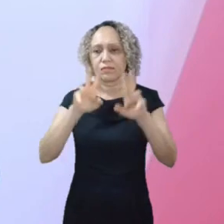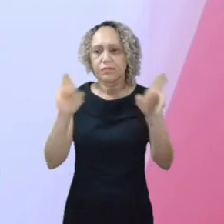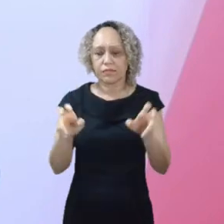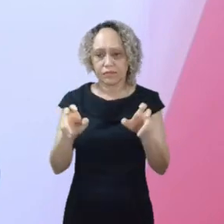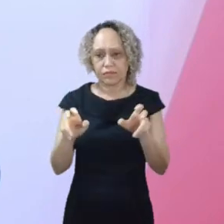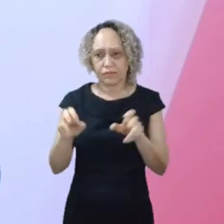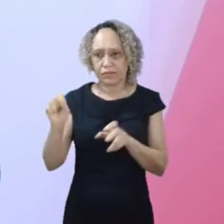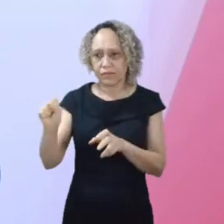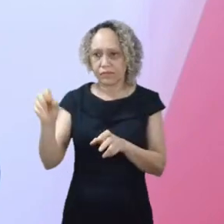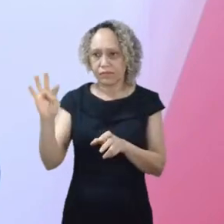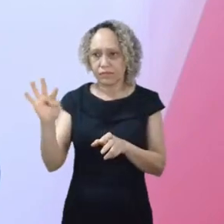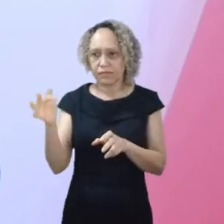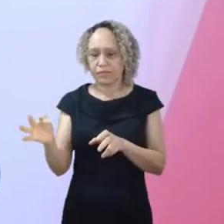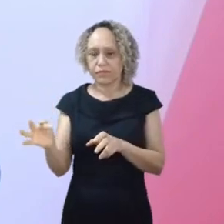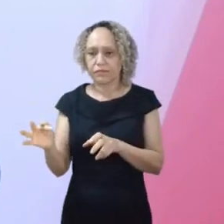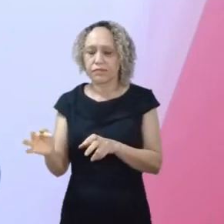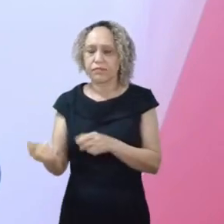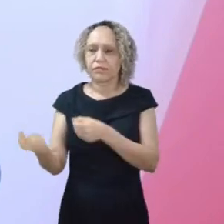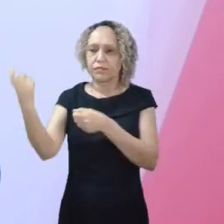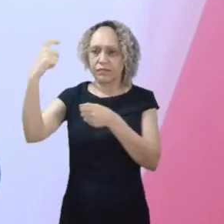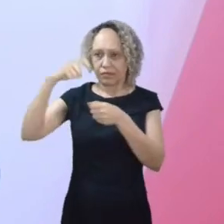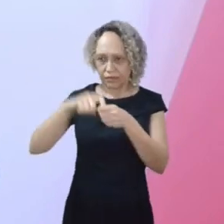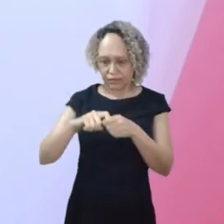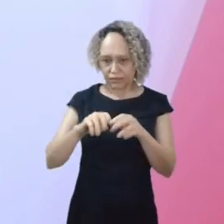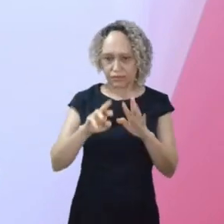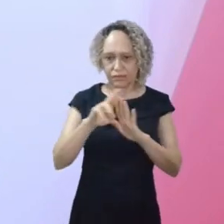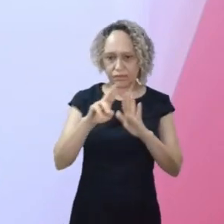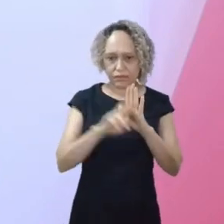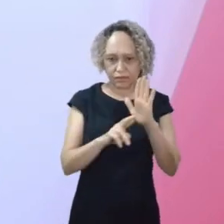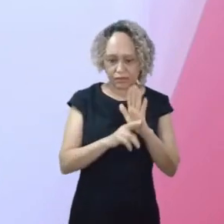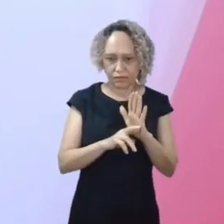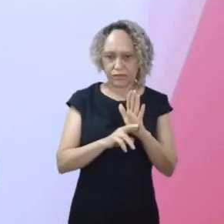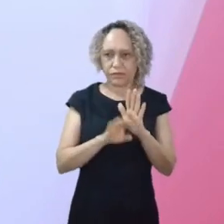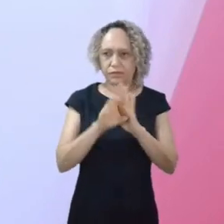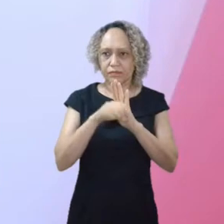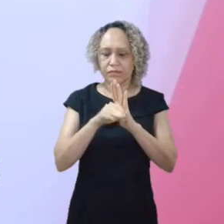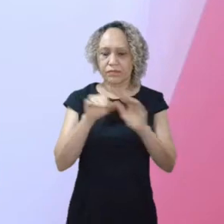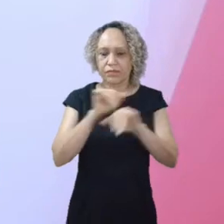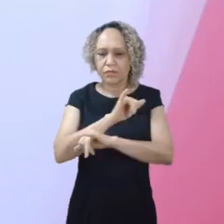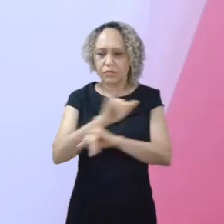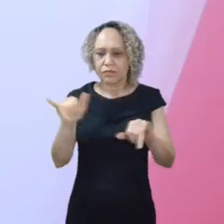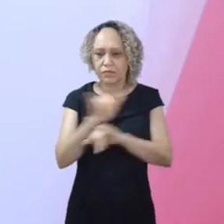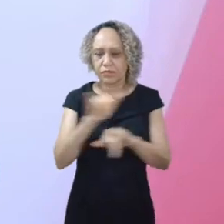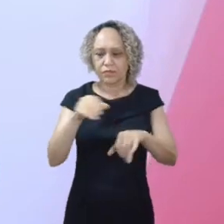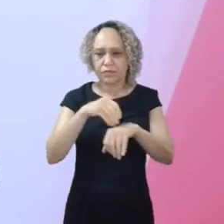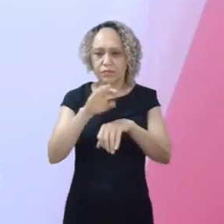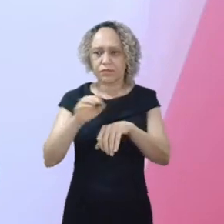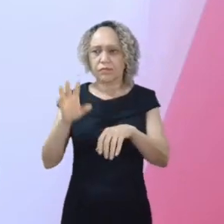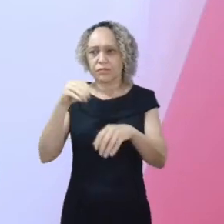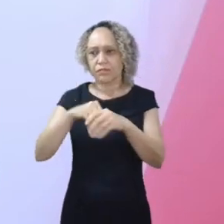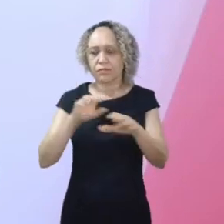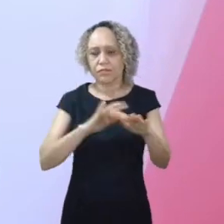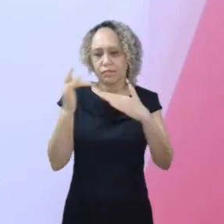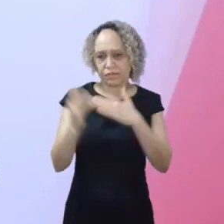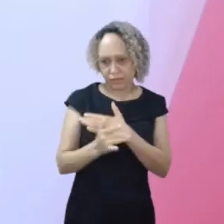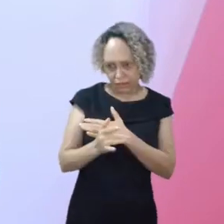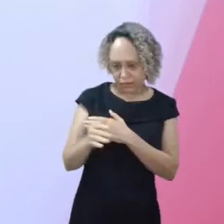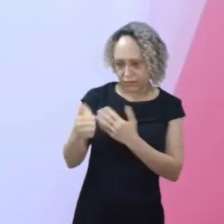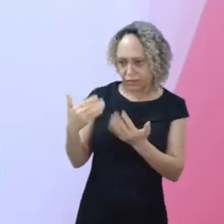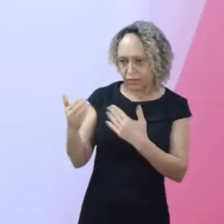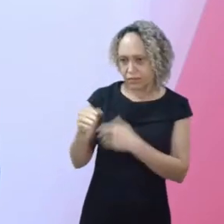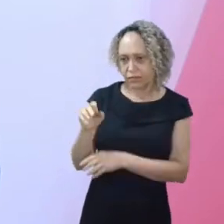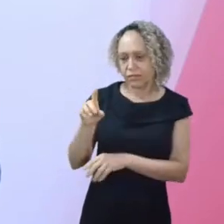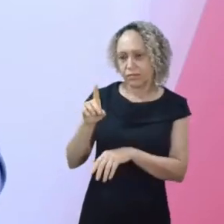Federal sobre a regulamentação de publicação de conteúdos nas redes sociais com o Dr. Marcelo Schmitt, advogado